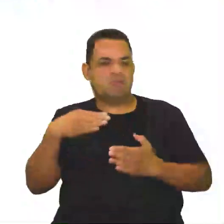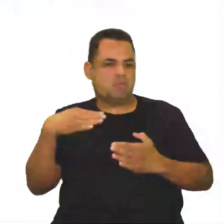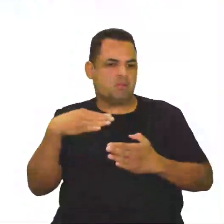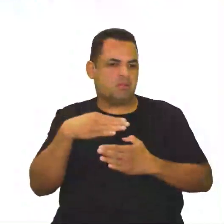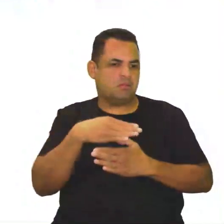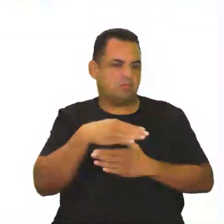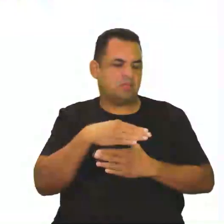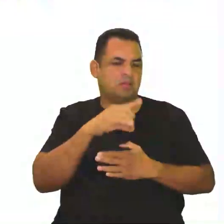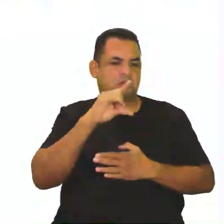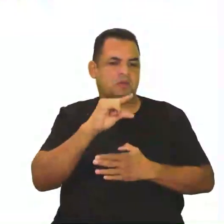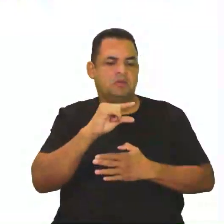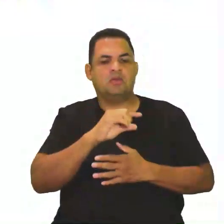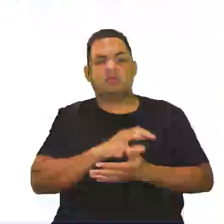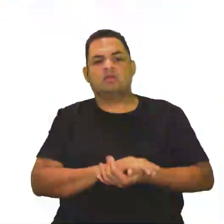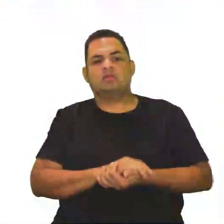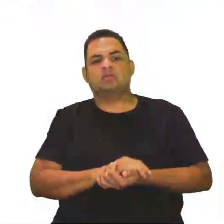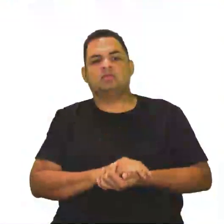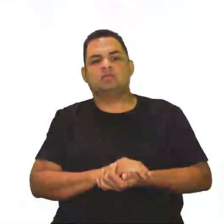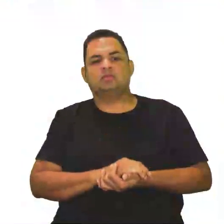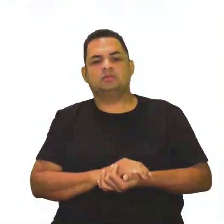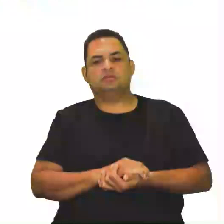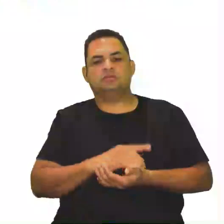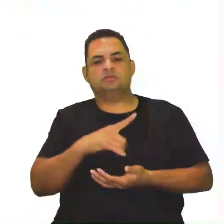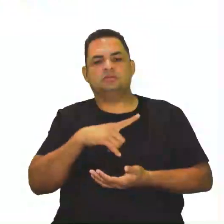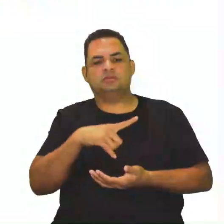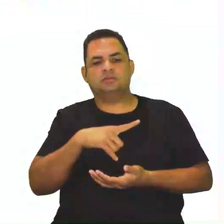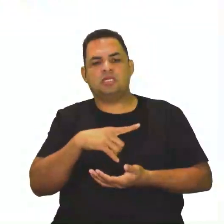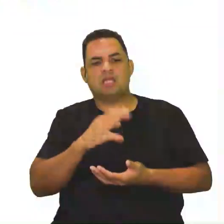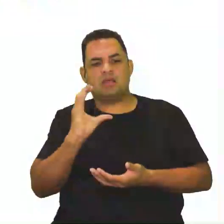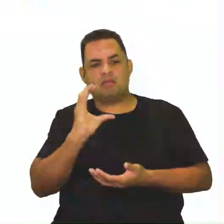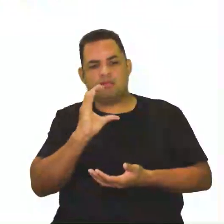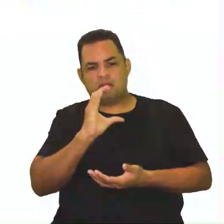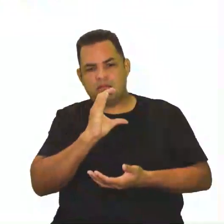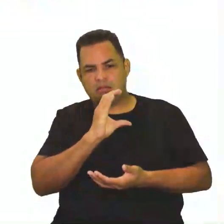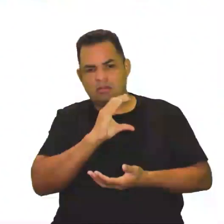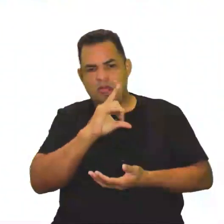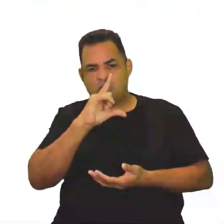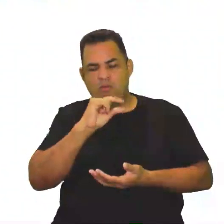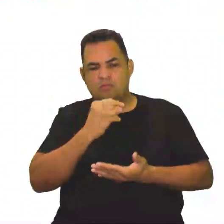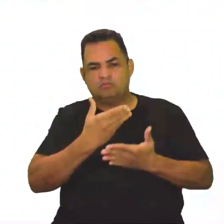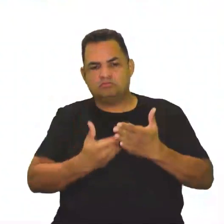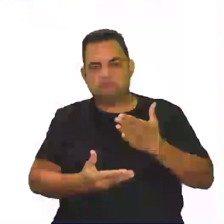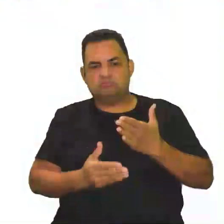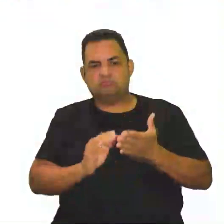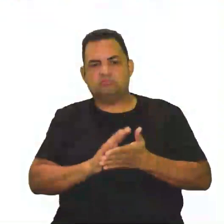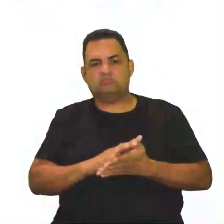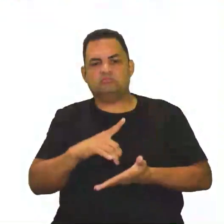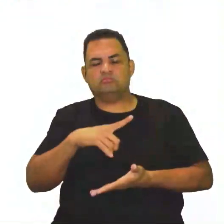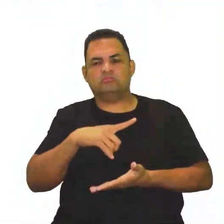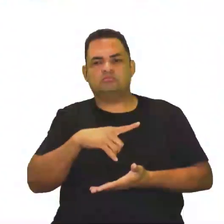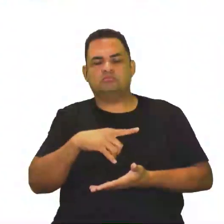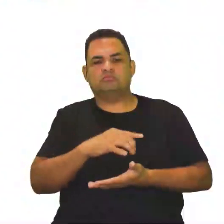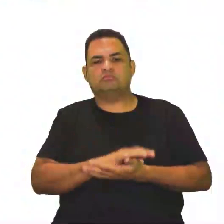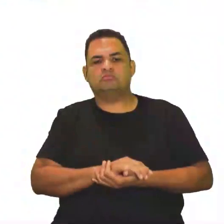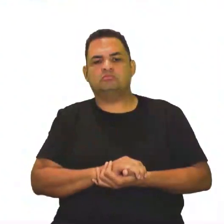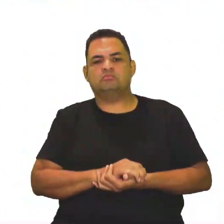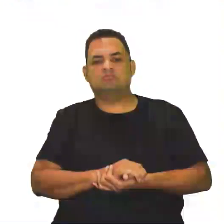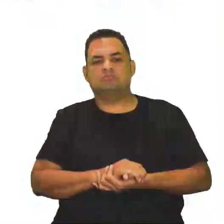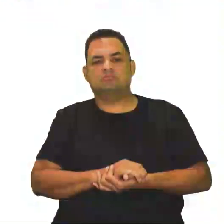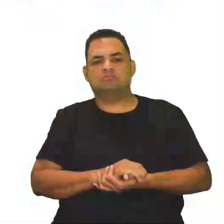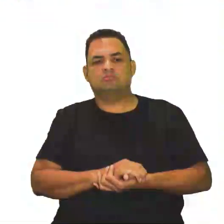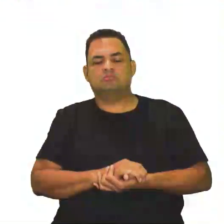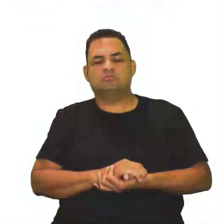uma corrente elétrica menor? Dissipará a maior quantidade de calor? Bom, você já está aumentando a tensão, é para evitar que ele